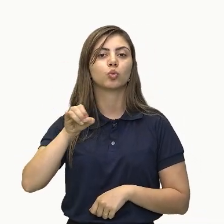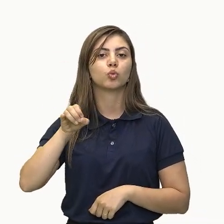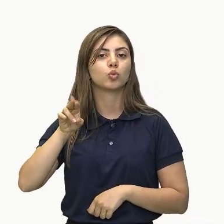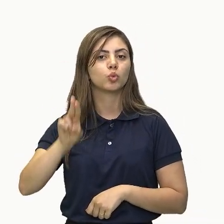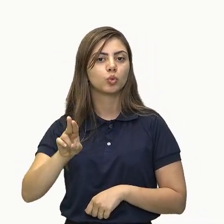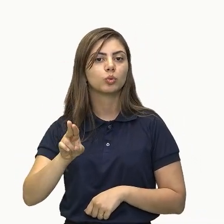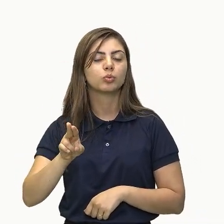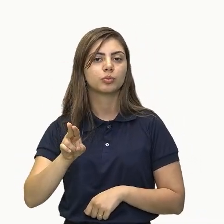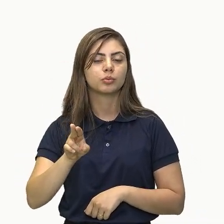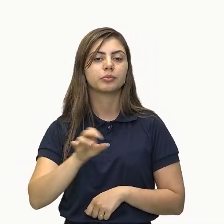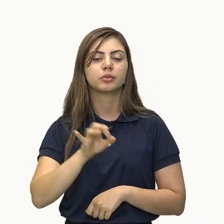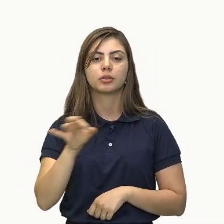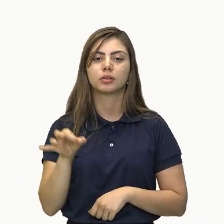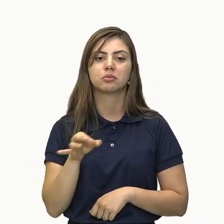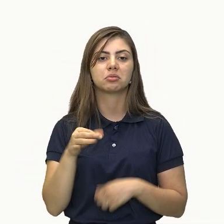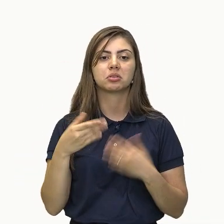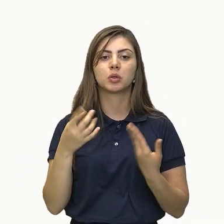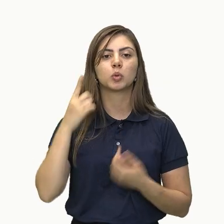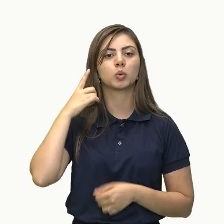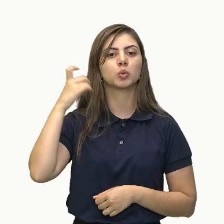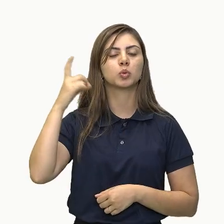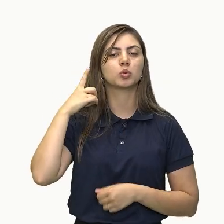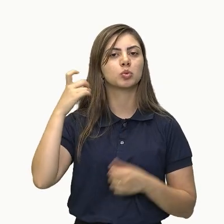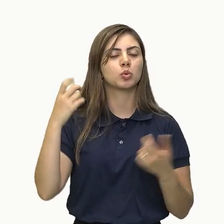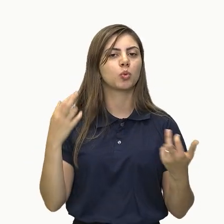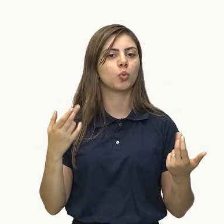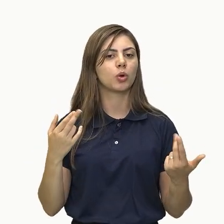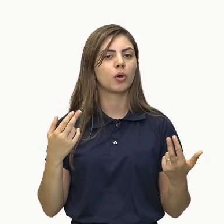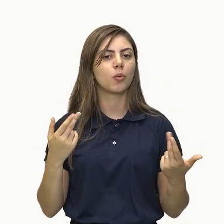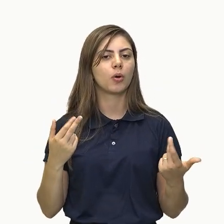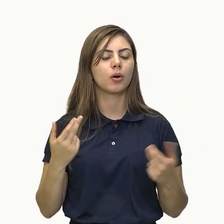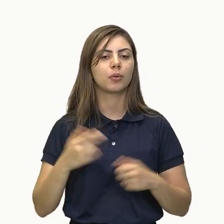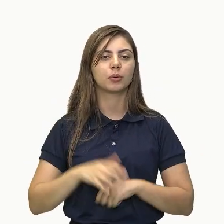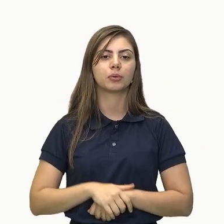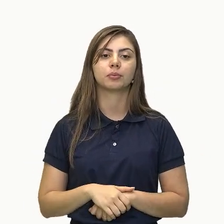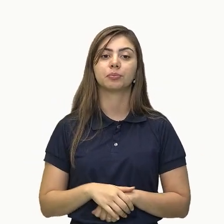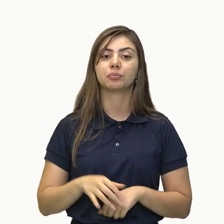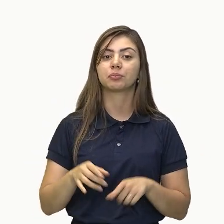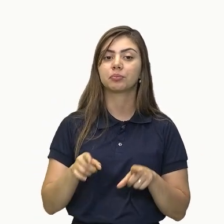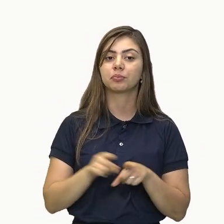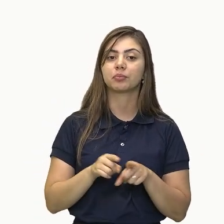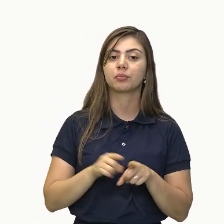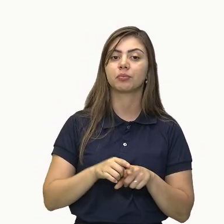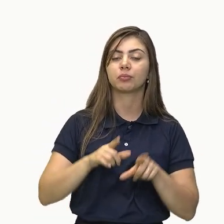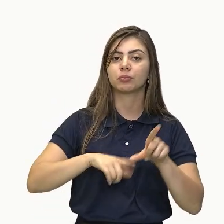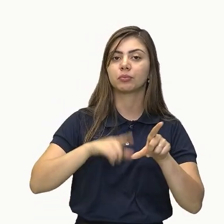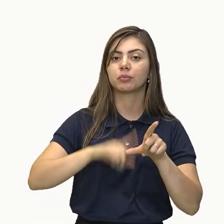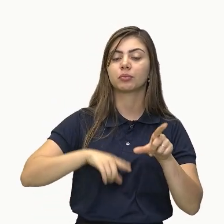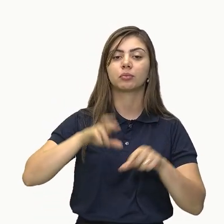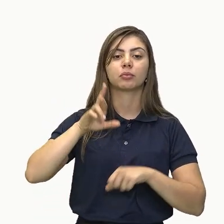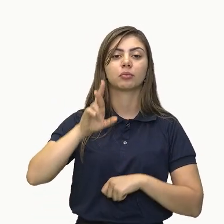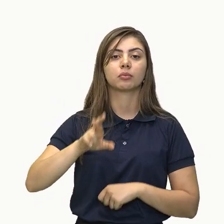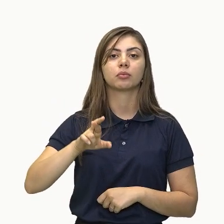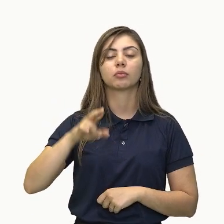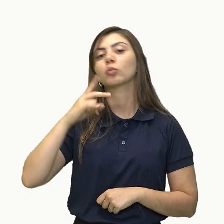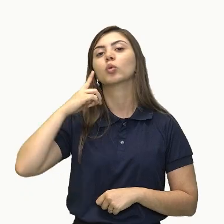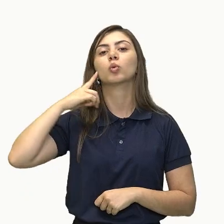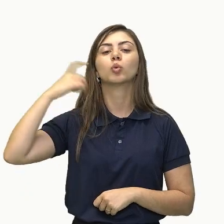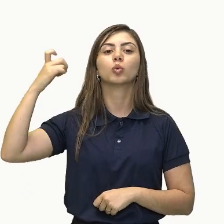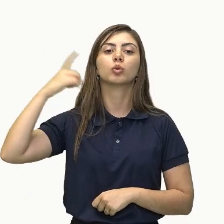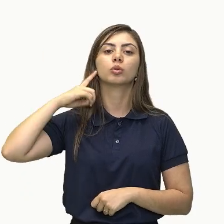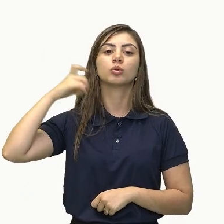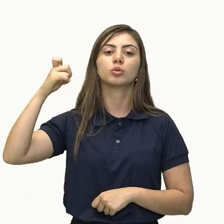som é o mesmo da palavra você. E a letrinha R é o mesmo